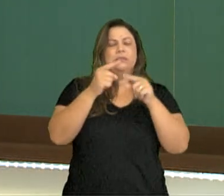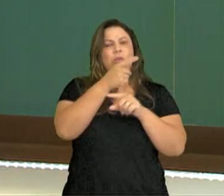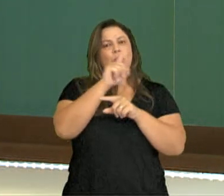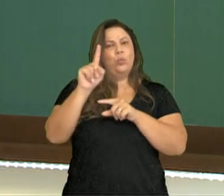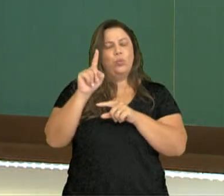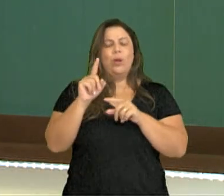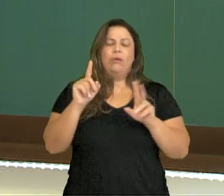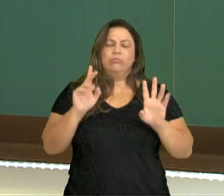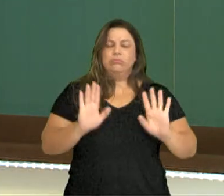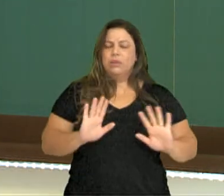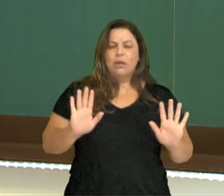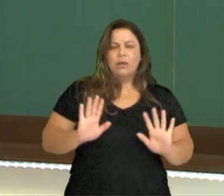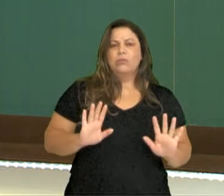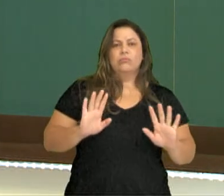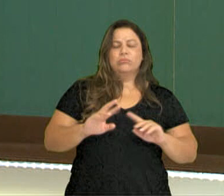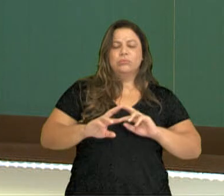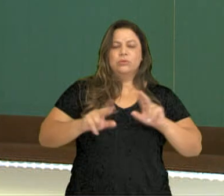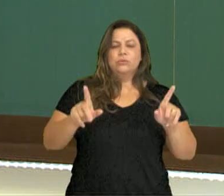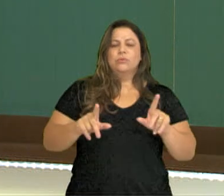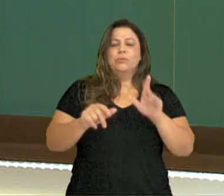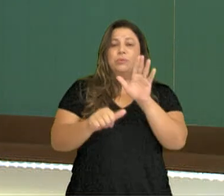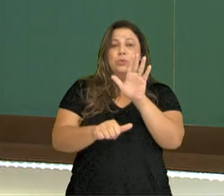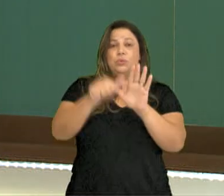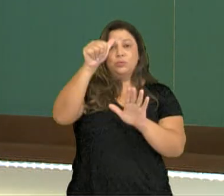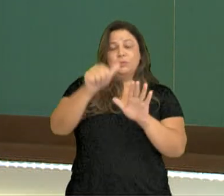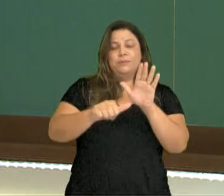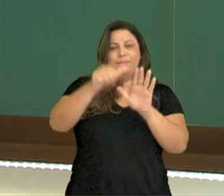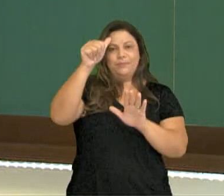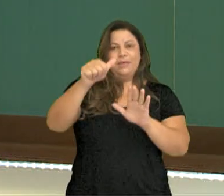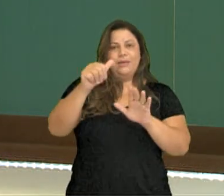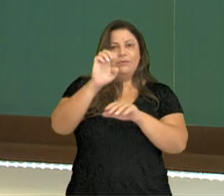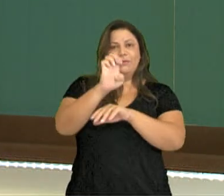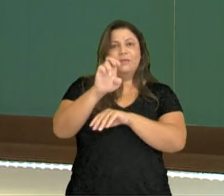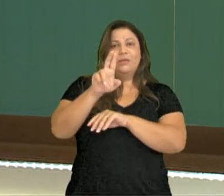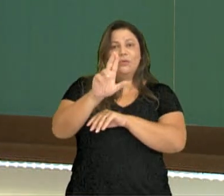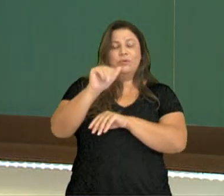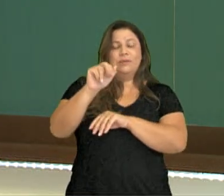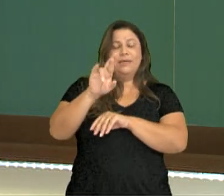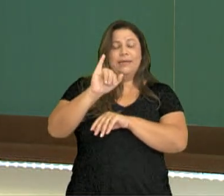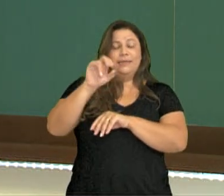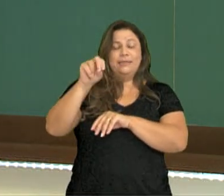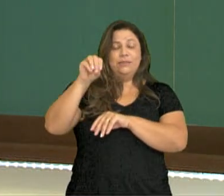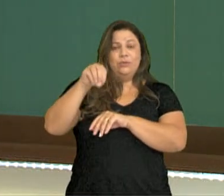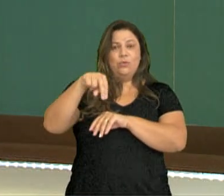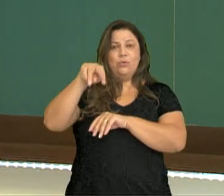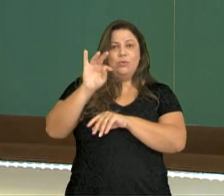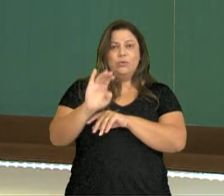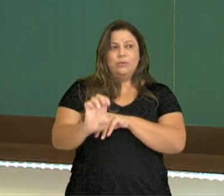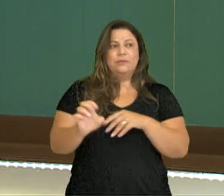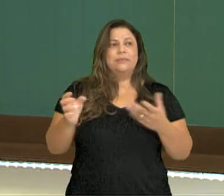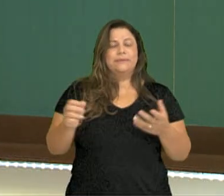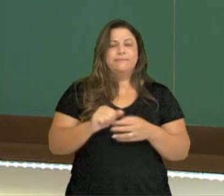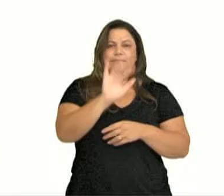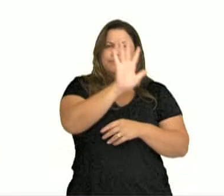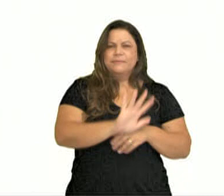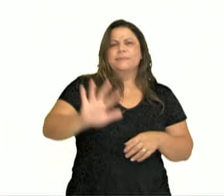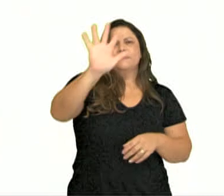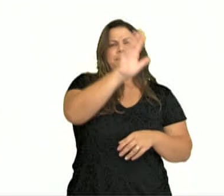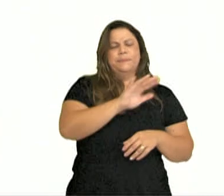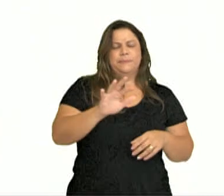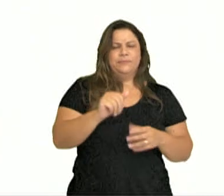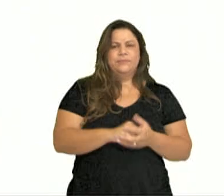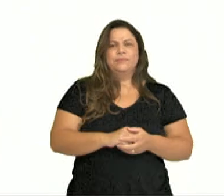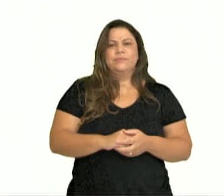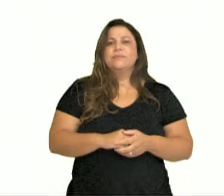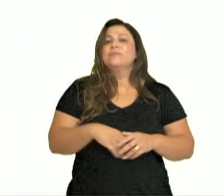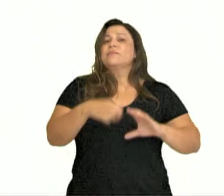justamente por conta de serem os primeiros eucariontes, certo? Então, nessa imagem aqui, nós temos uma classificação